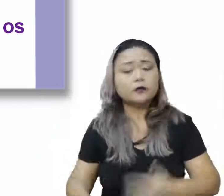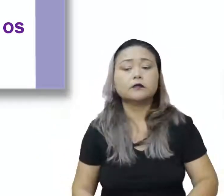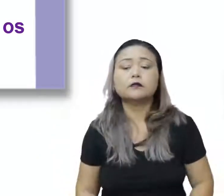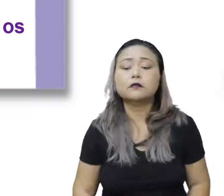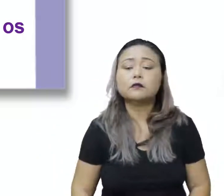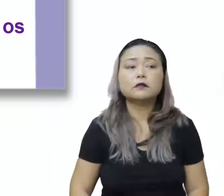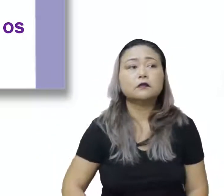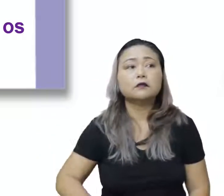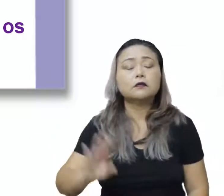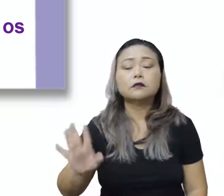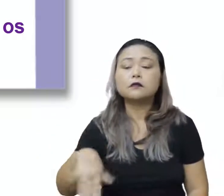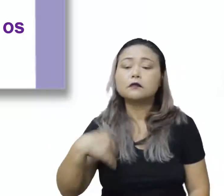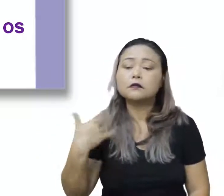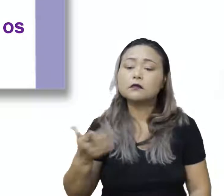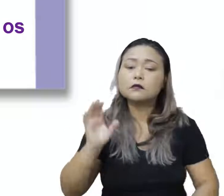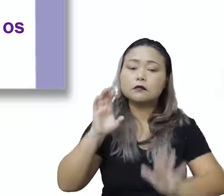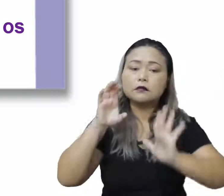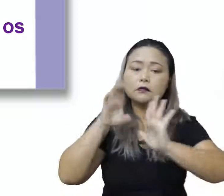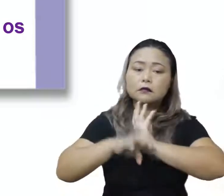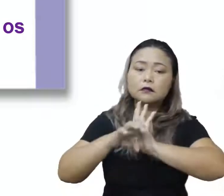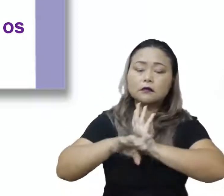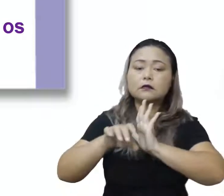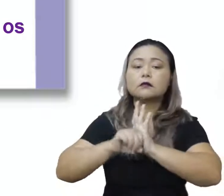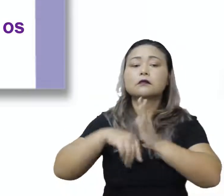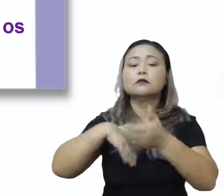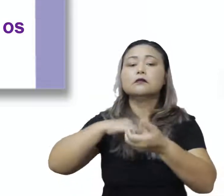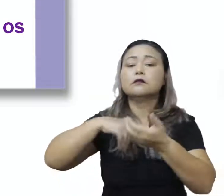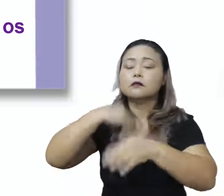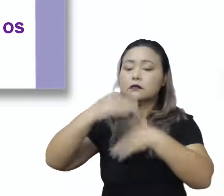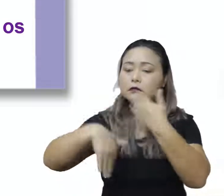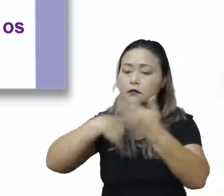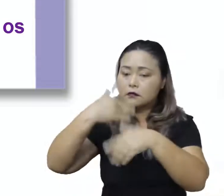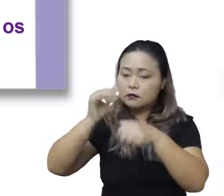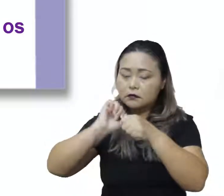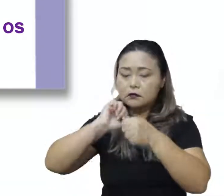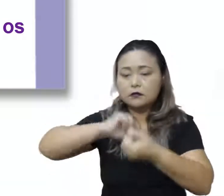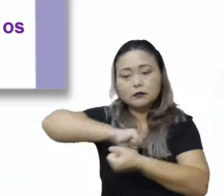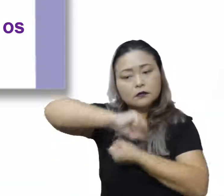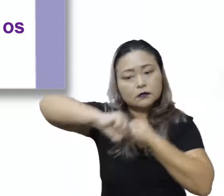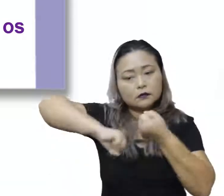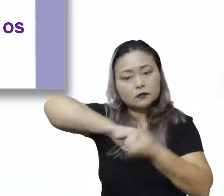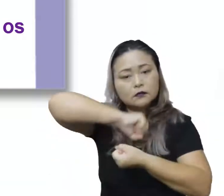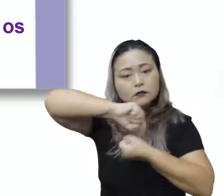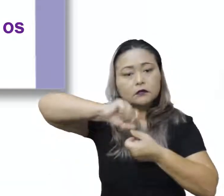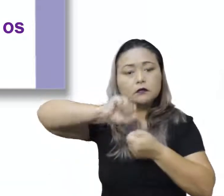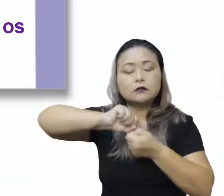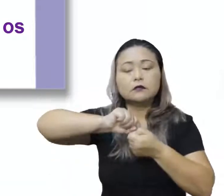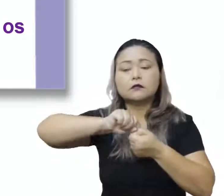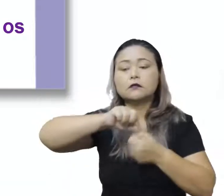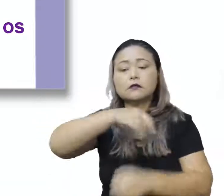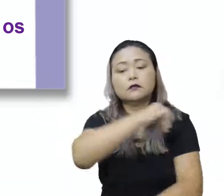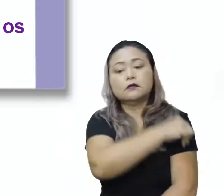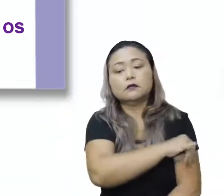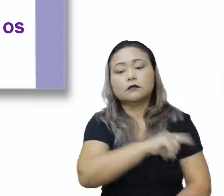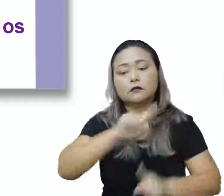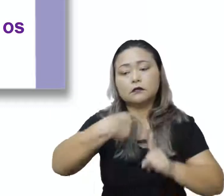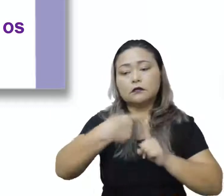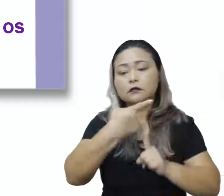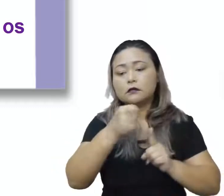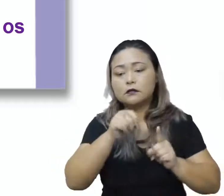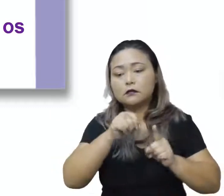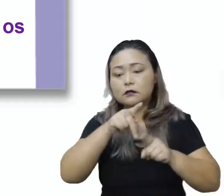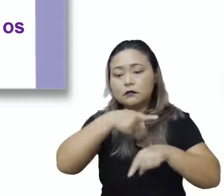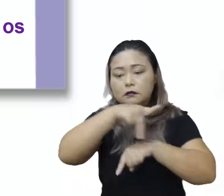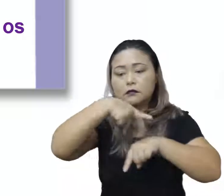Então, gente vai ver o conceito de desenvolvimento sustentável, a gente vai ver a Rio+, 20, e a